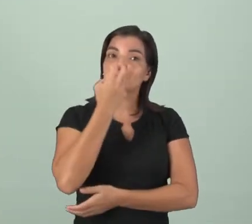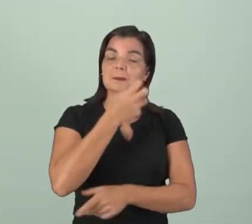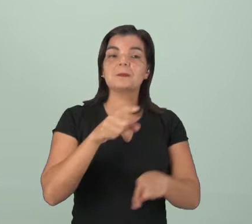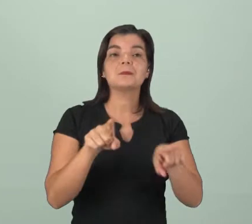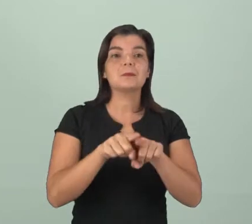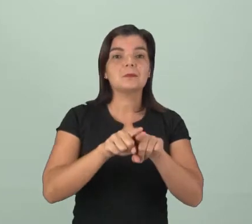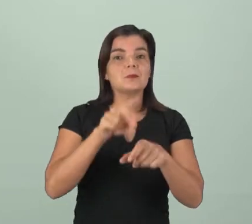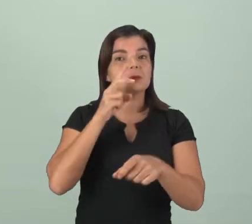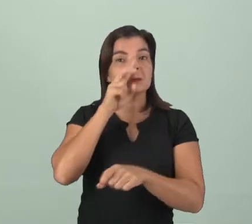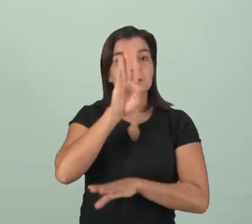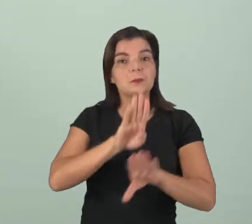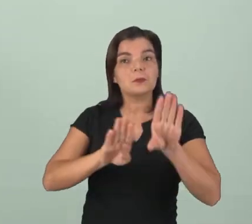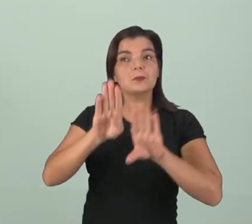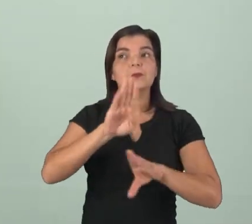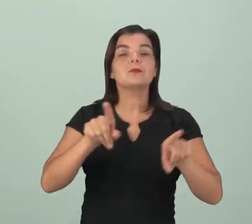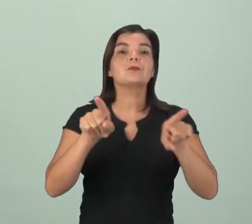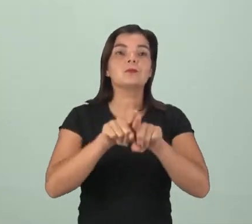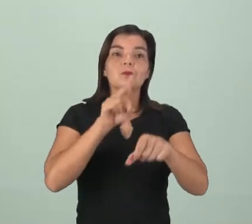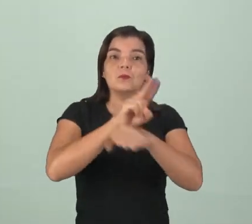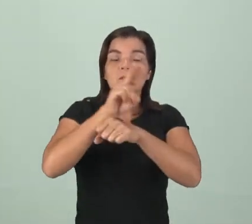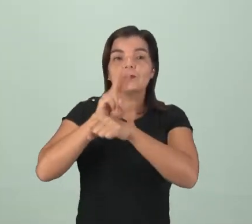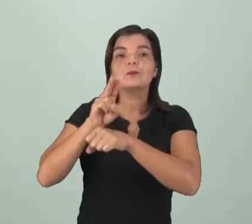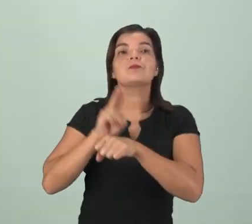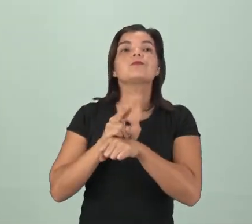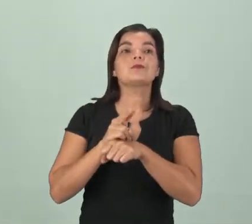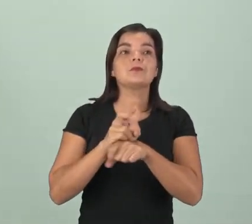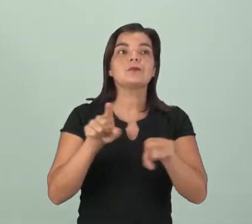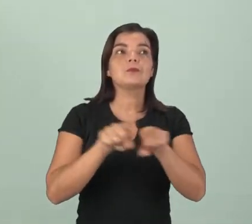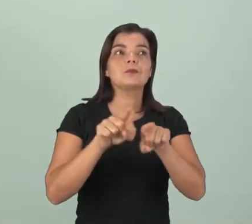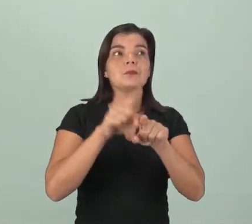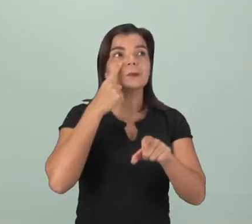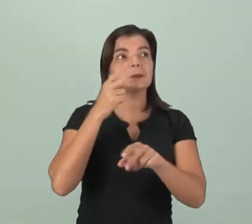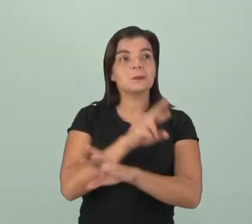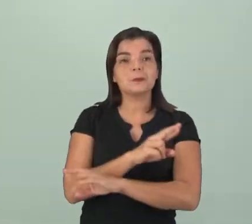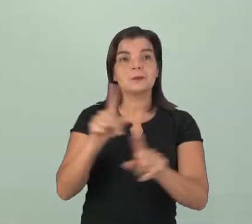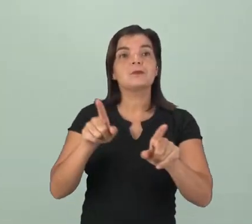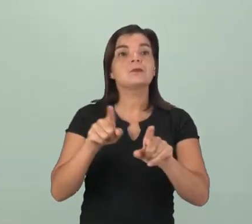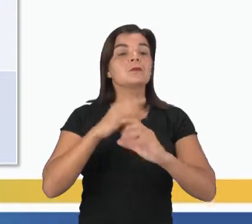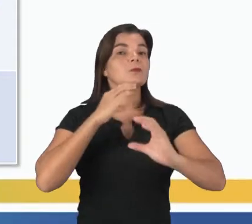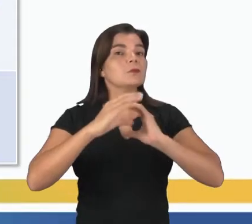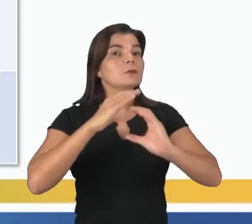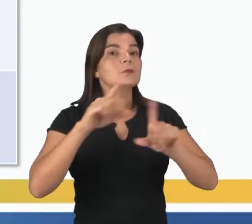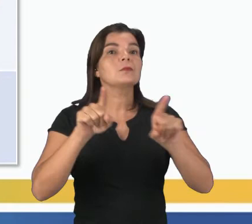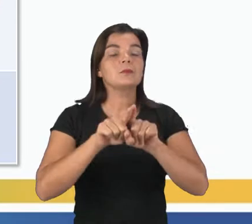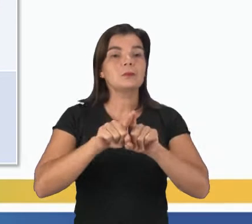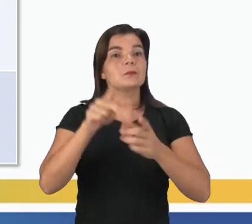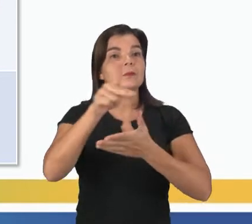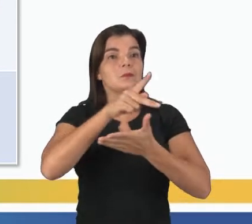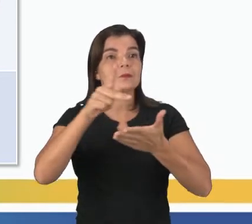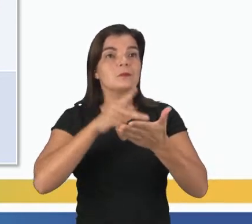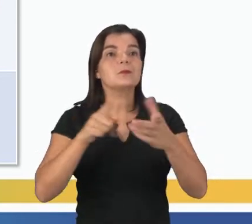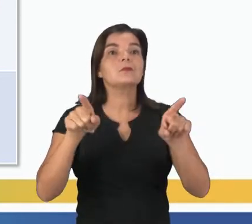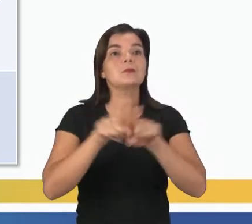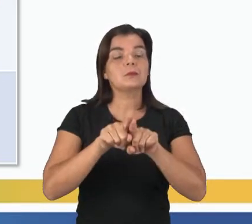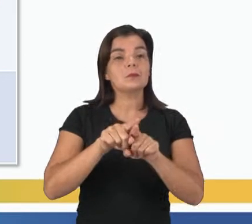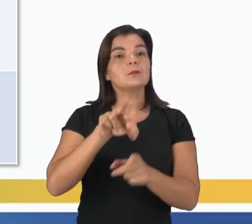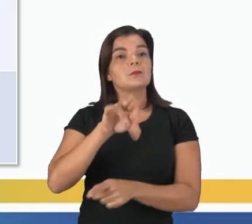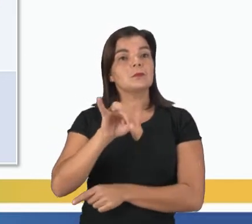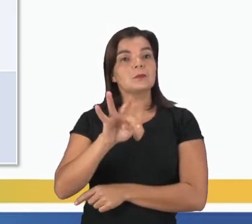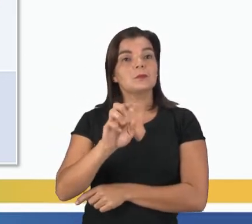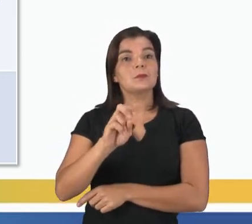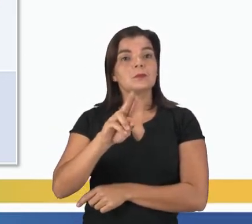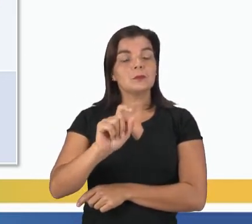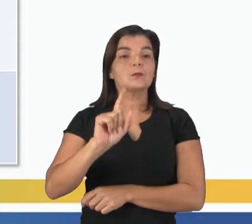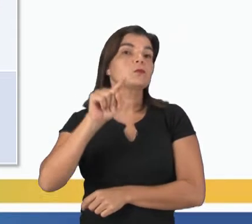com o cuidado de preservar, entenderam? Diferentes tipos de músicas, poesias, rituais, assim como outras